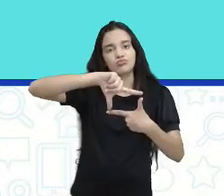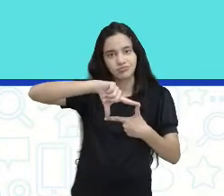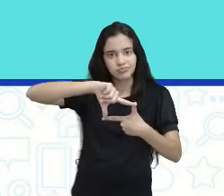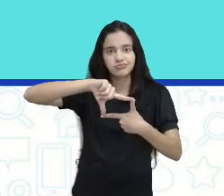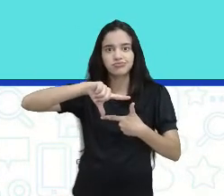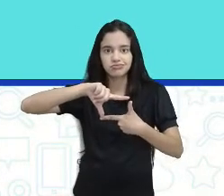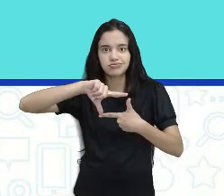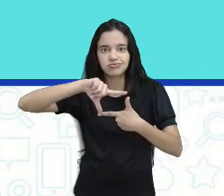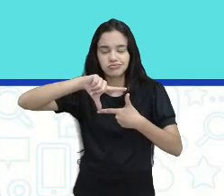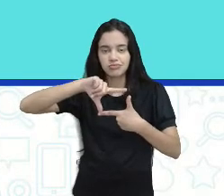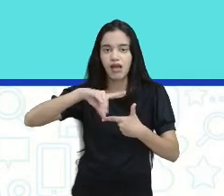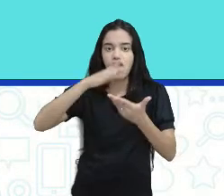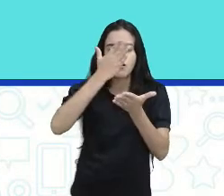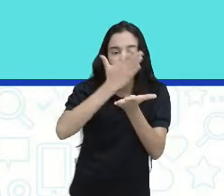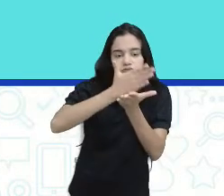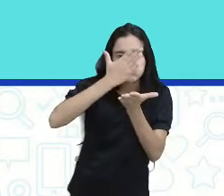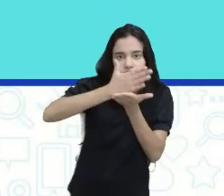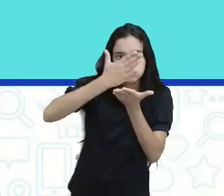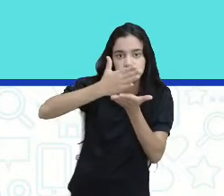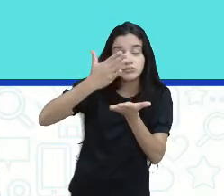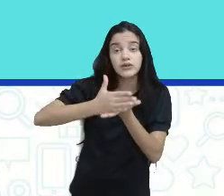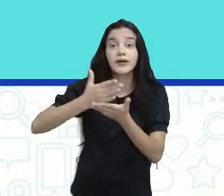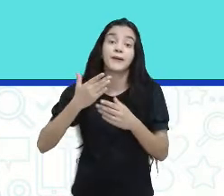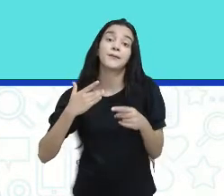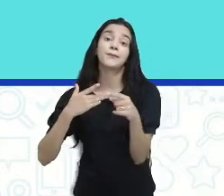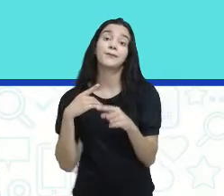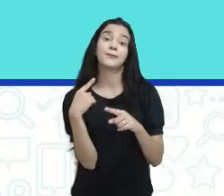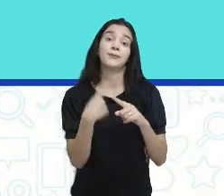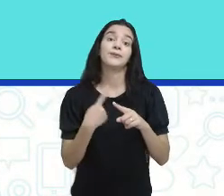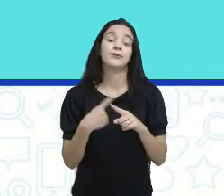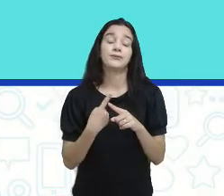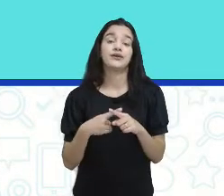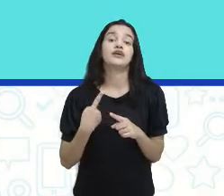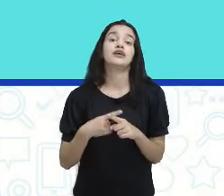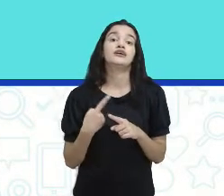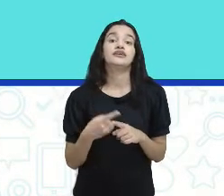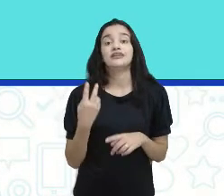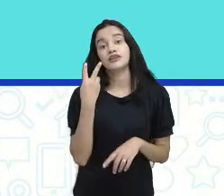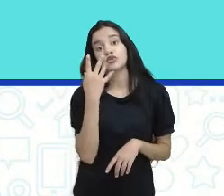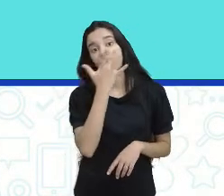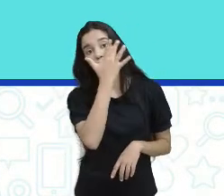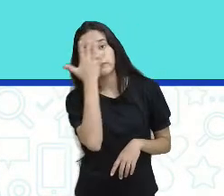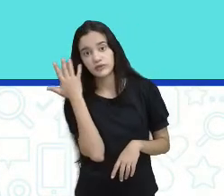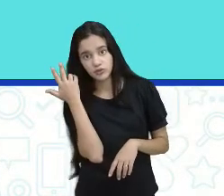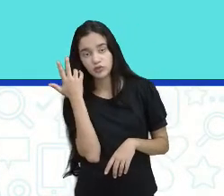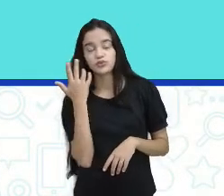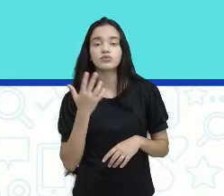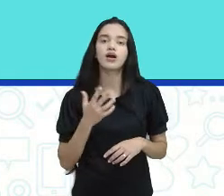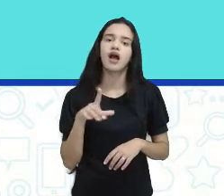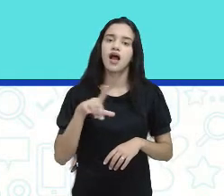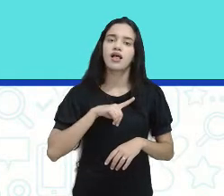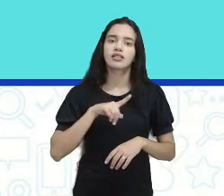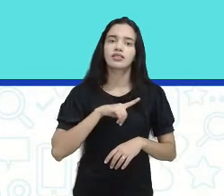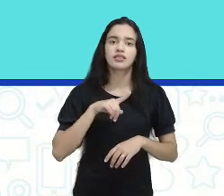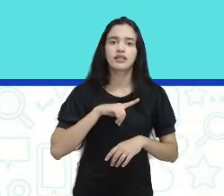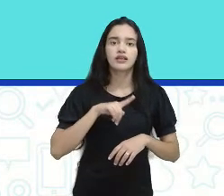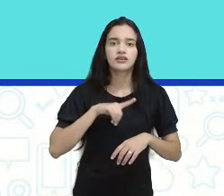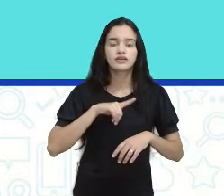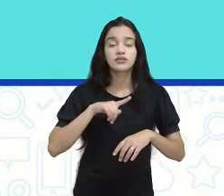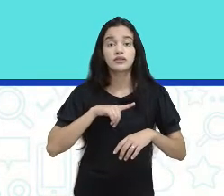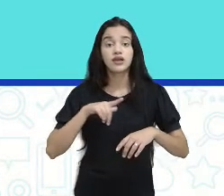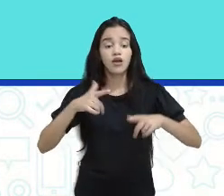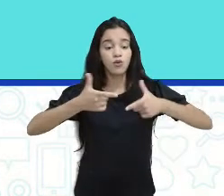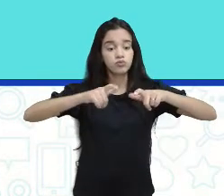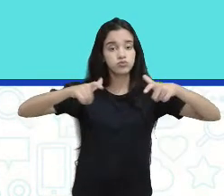né? São divididos em partes retangulares. Até porque, se são duplas, a gente tem na parte horizontal, né? Um pouquinho